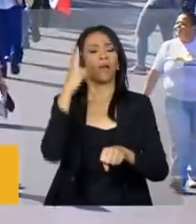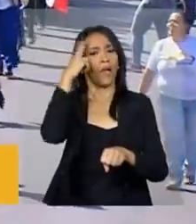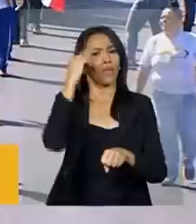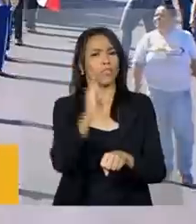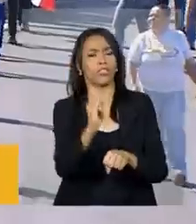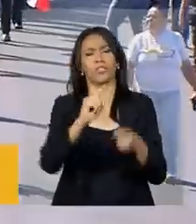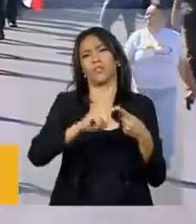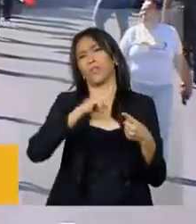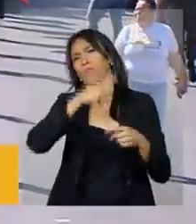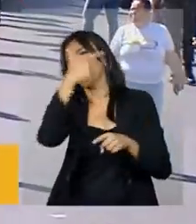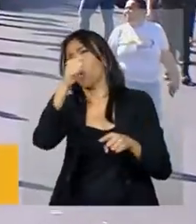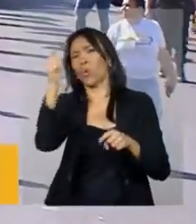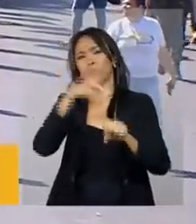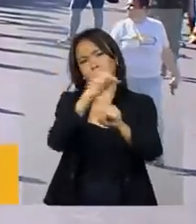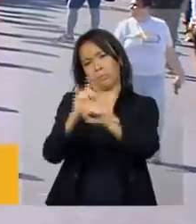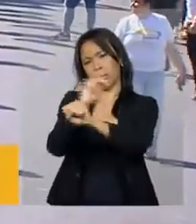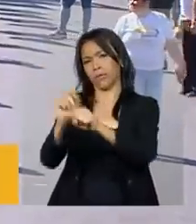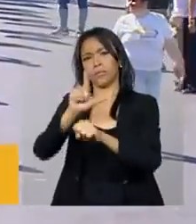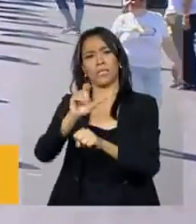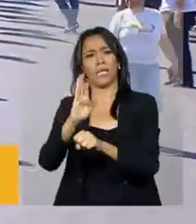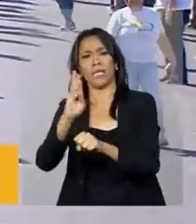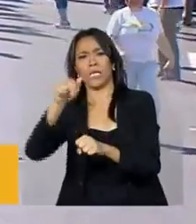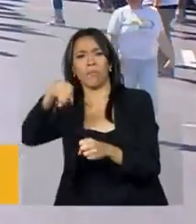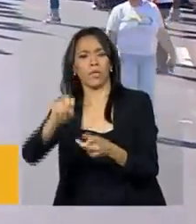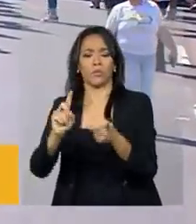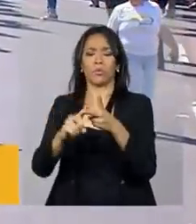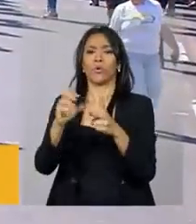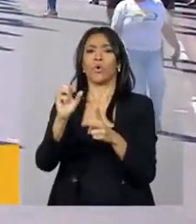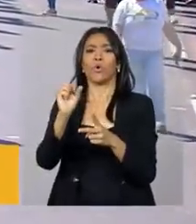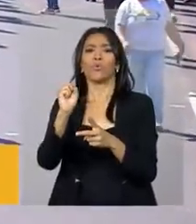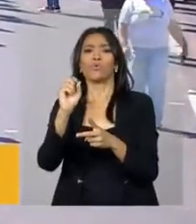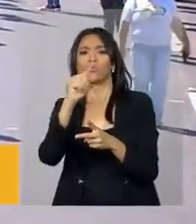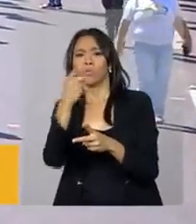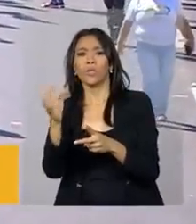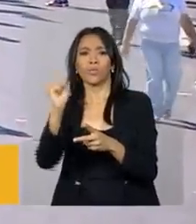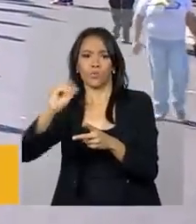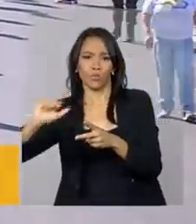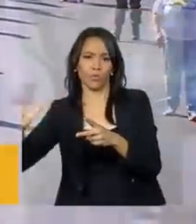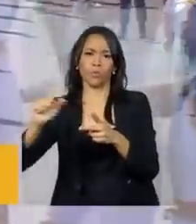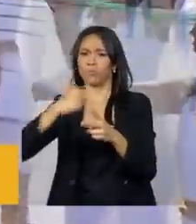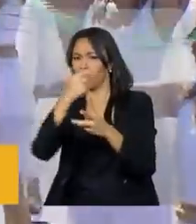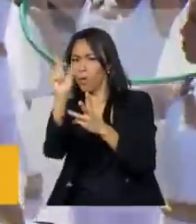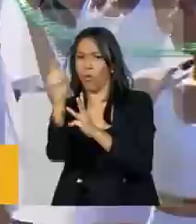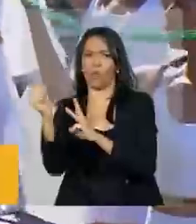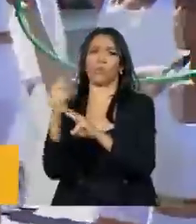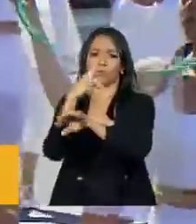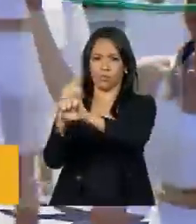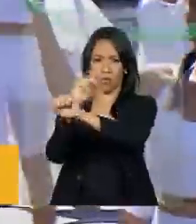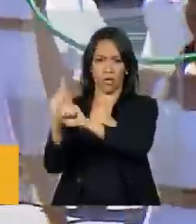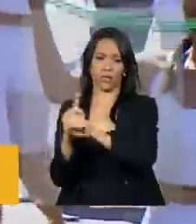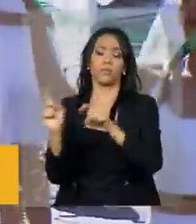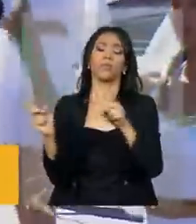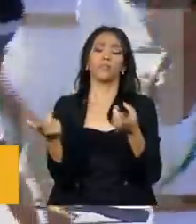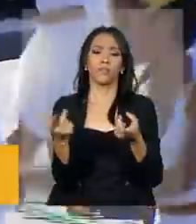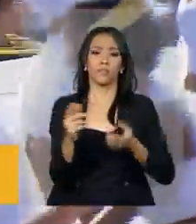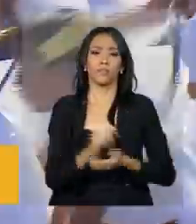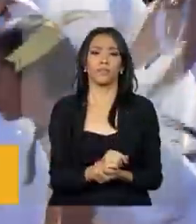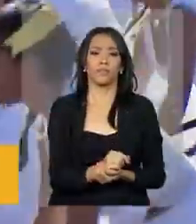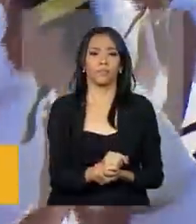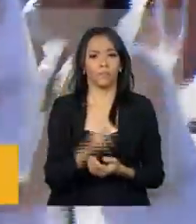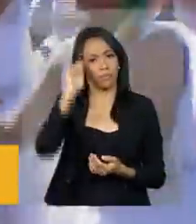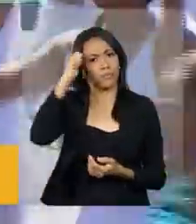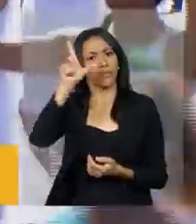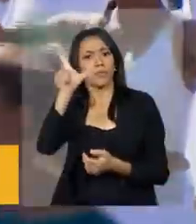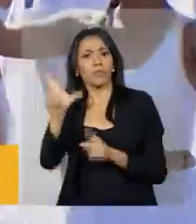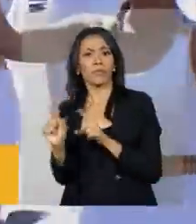do Sul, no Chipre, no com movimentos coreográficos e acrobacias na República Centro-Africana. O